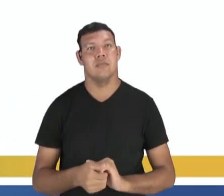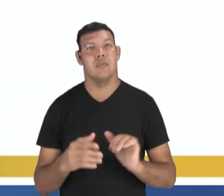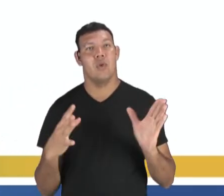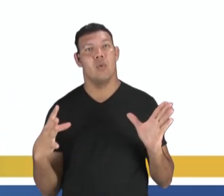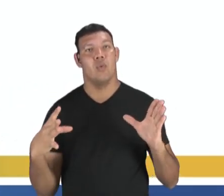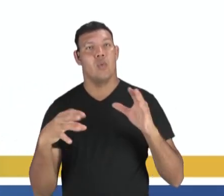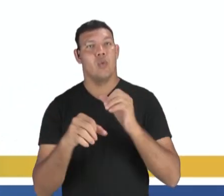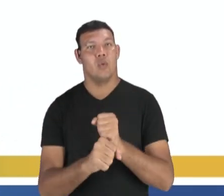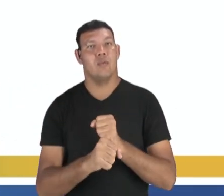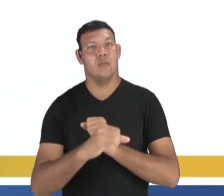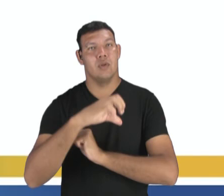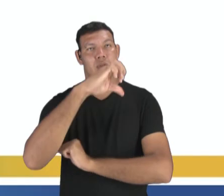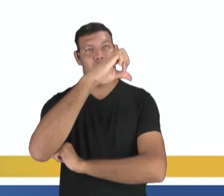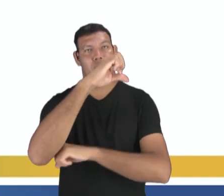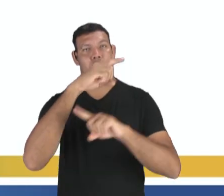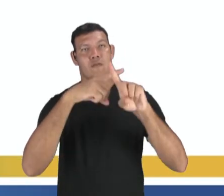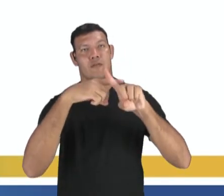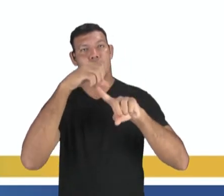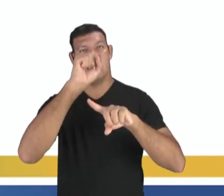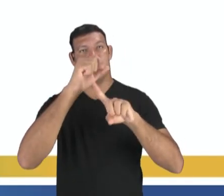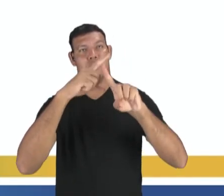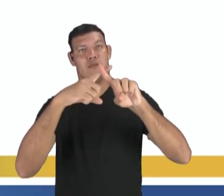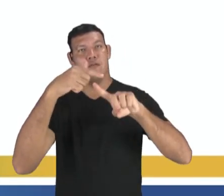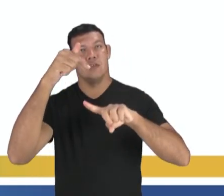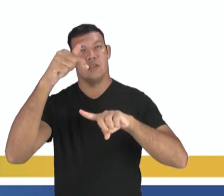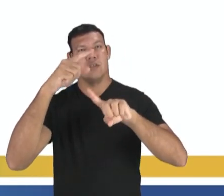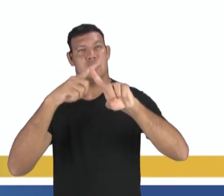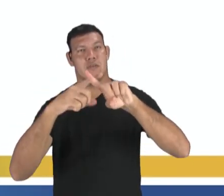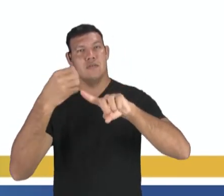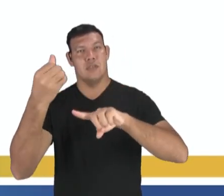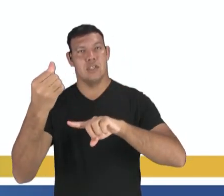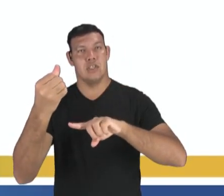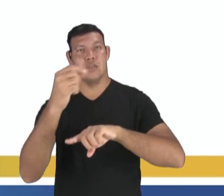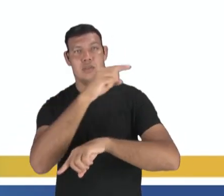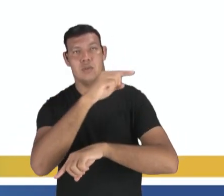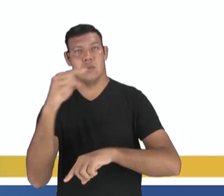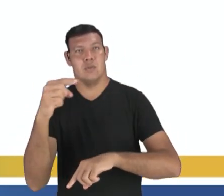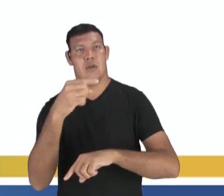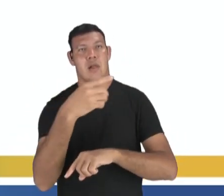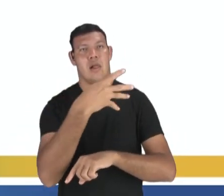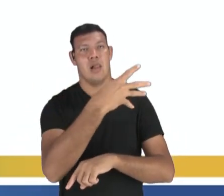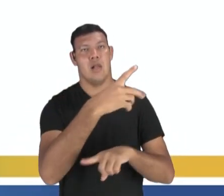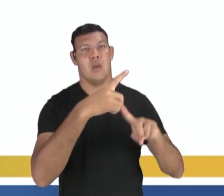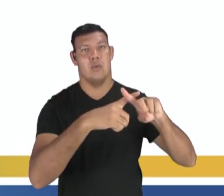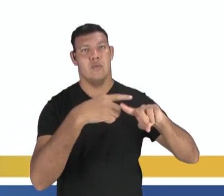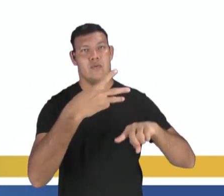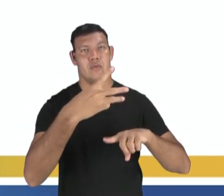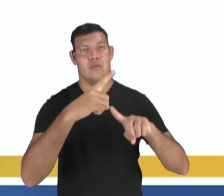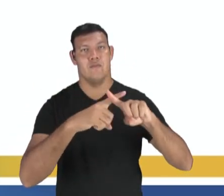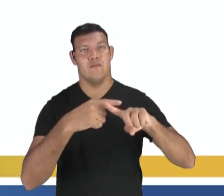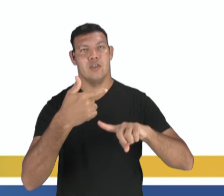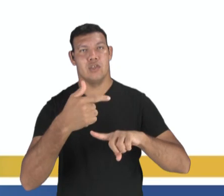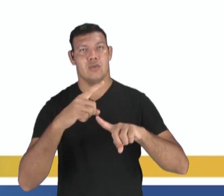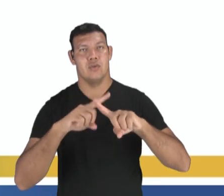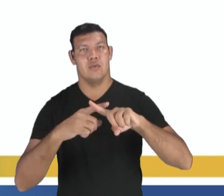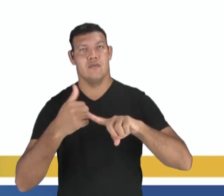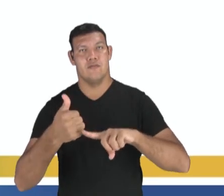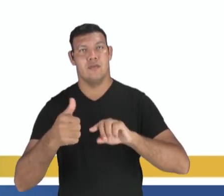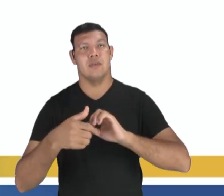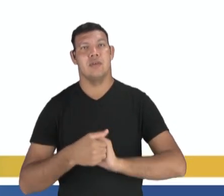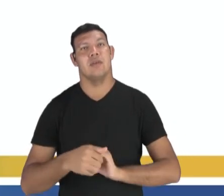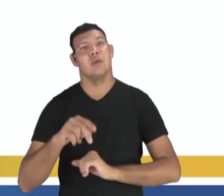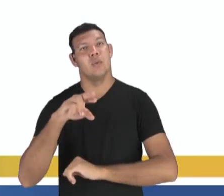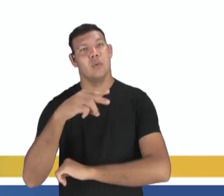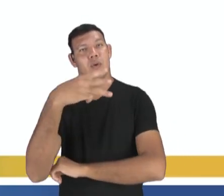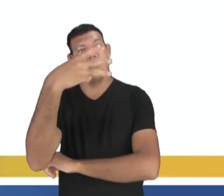7 16 sobre 4 X3 X2 X1 = 3 mil e 24 sobre